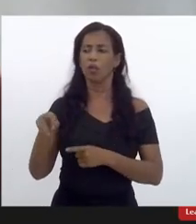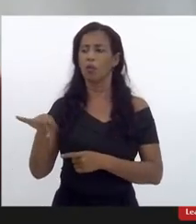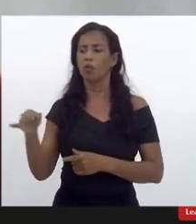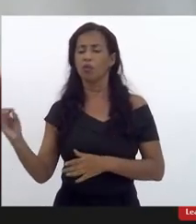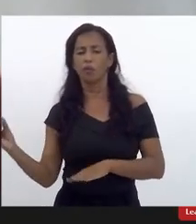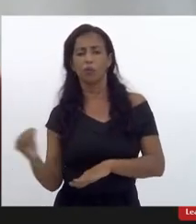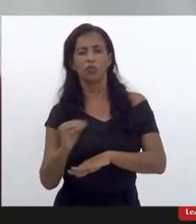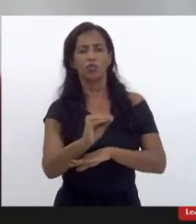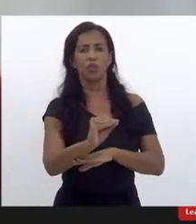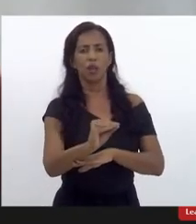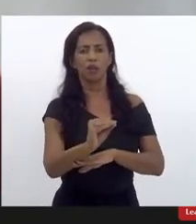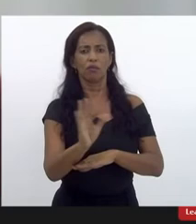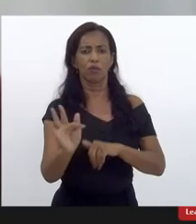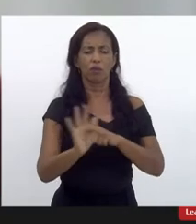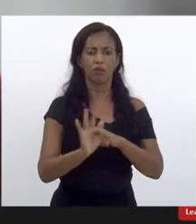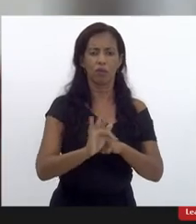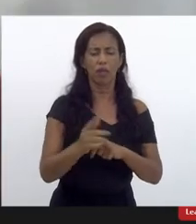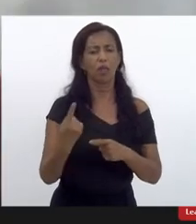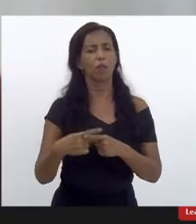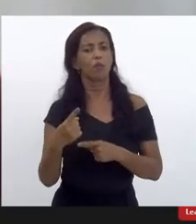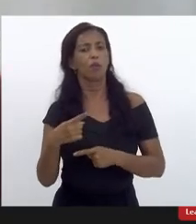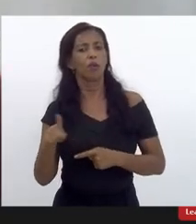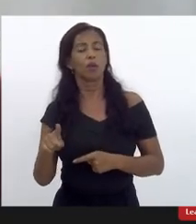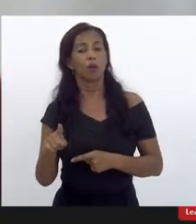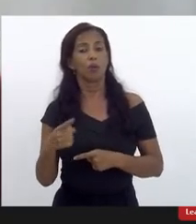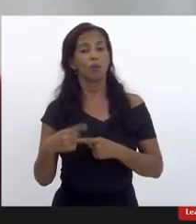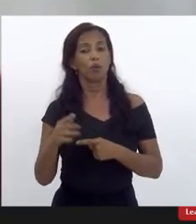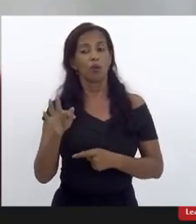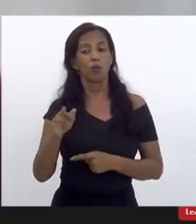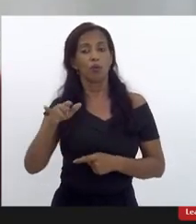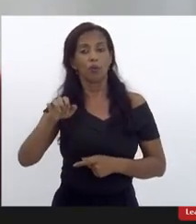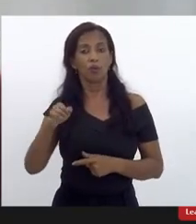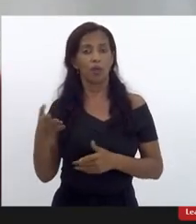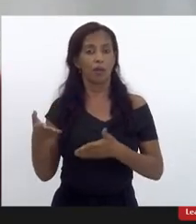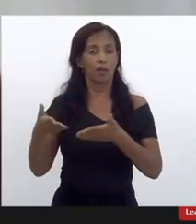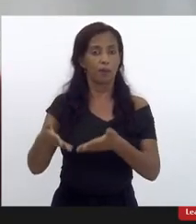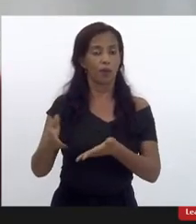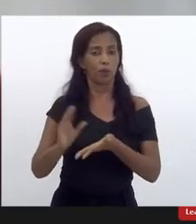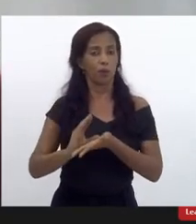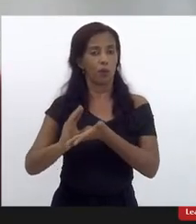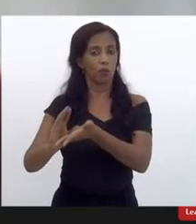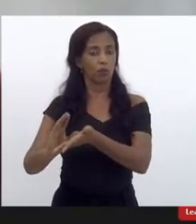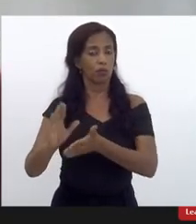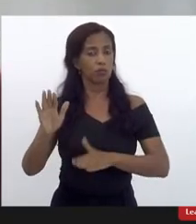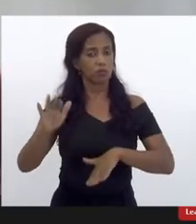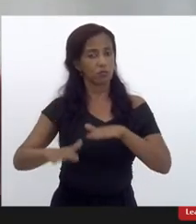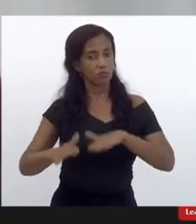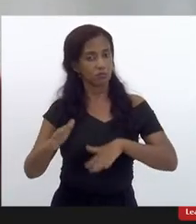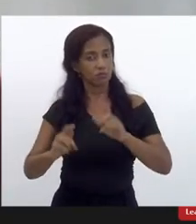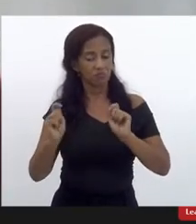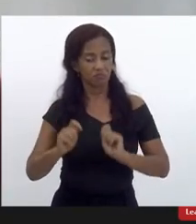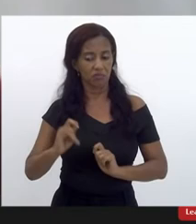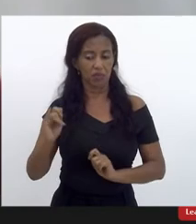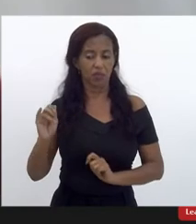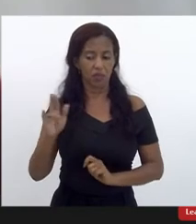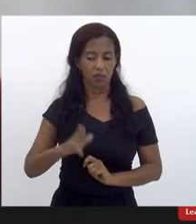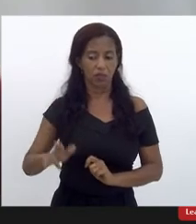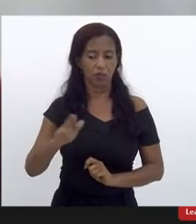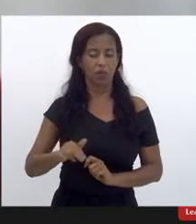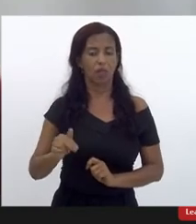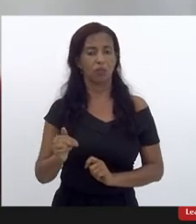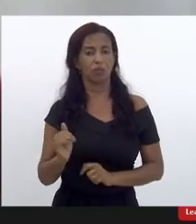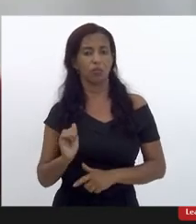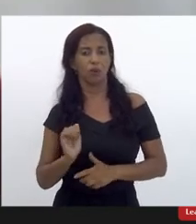na FITEC, porque o Fundeb seria um recurso que talvez pudesse ser usado para o auxílio